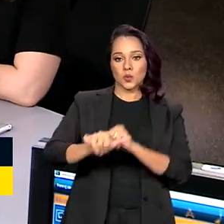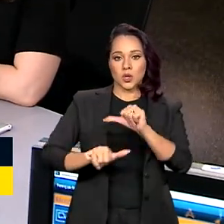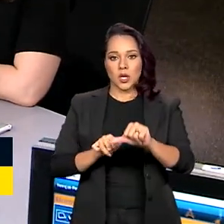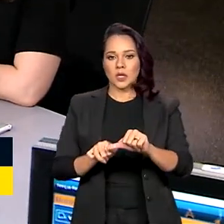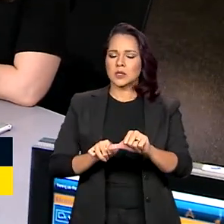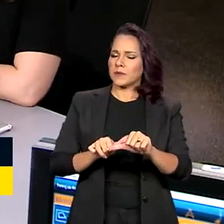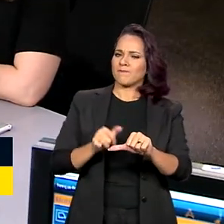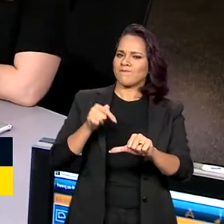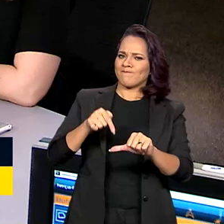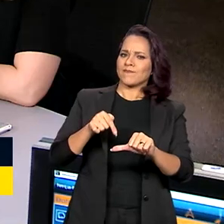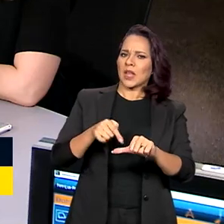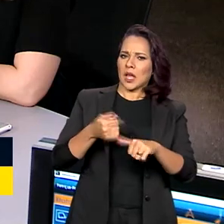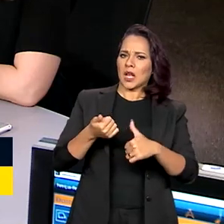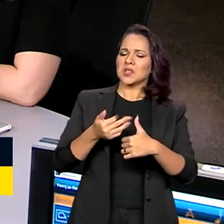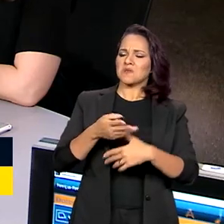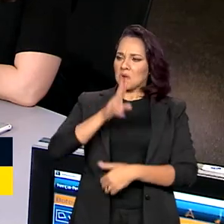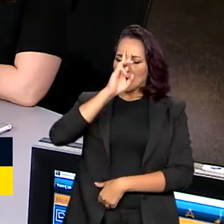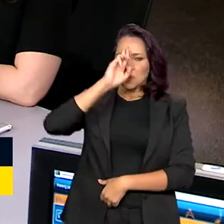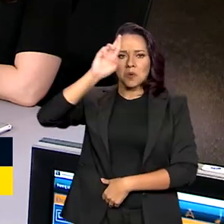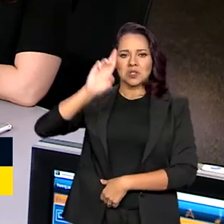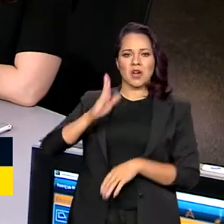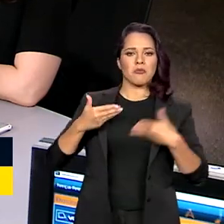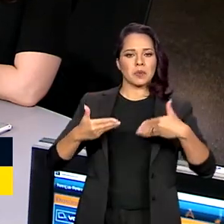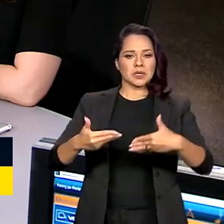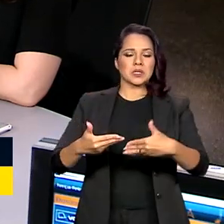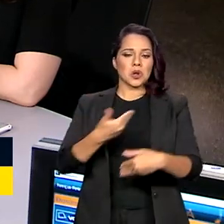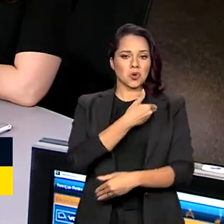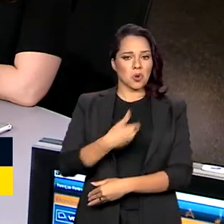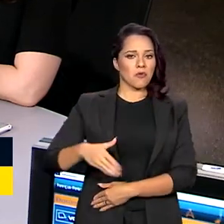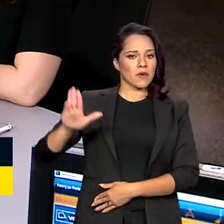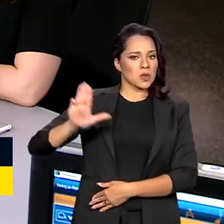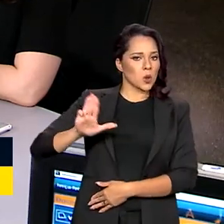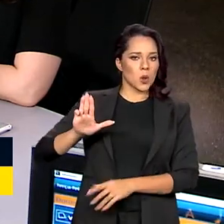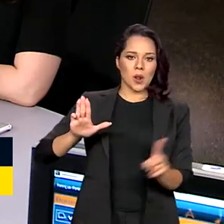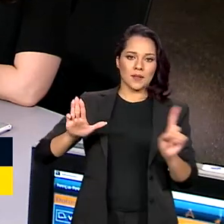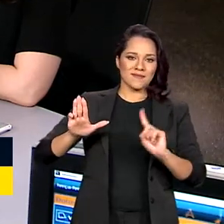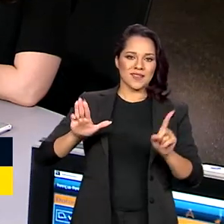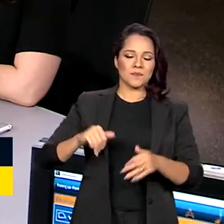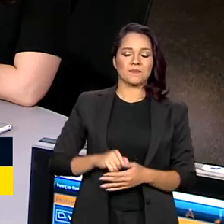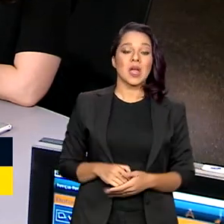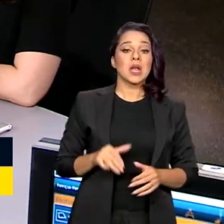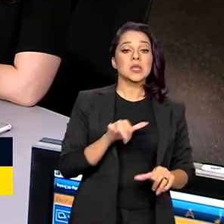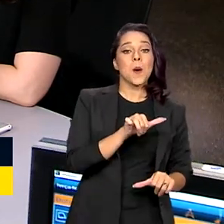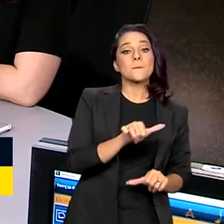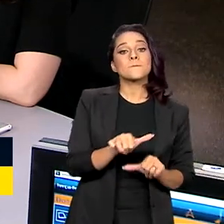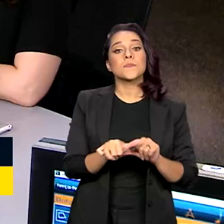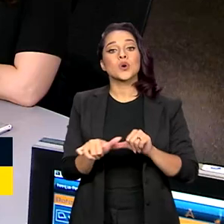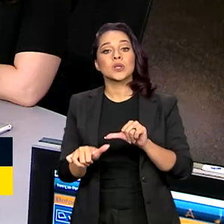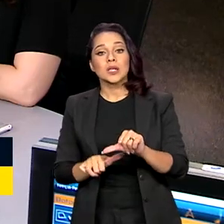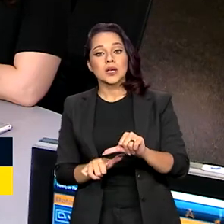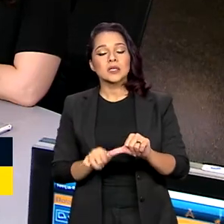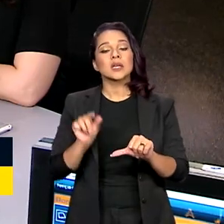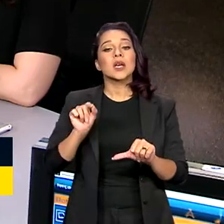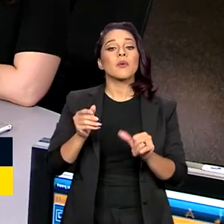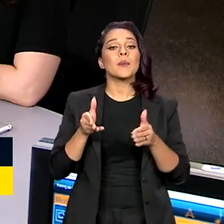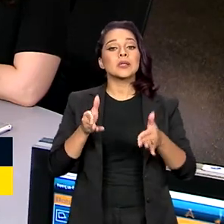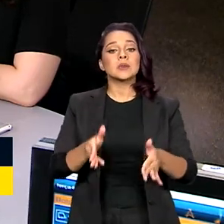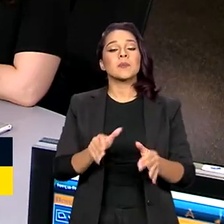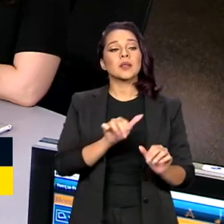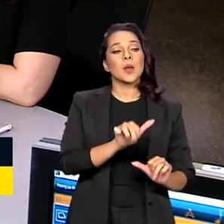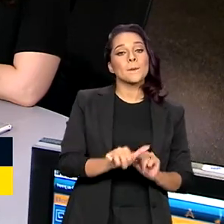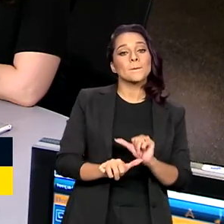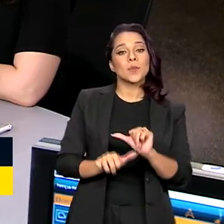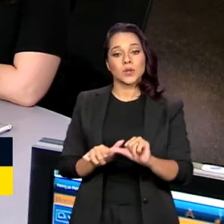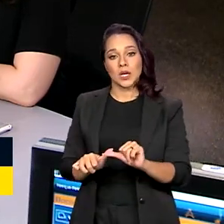não necessariamente irão comandar ministérios no governo Lula. Transição, os que vão participar da